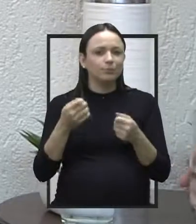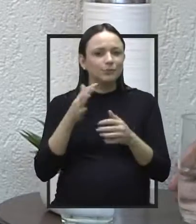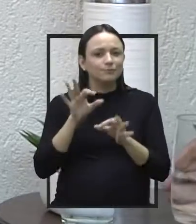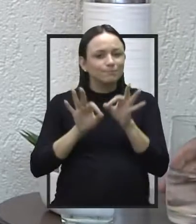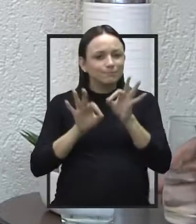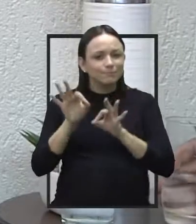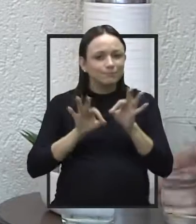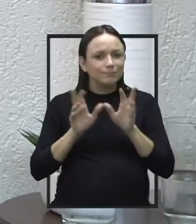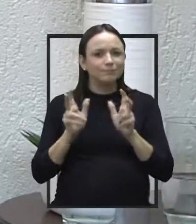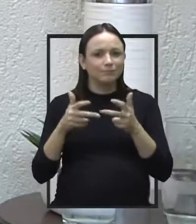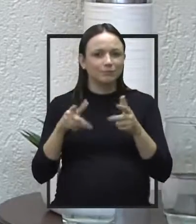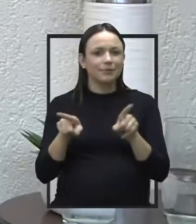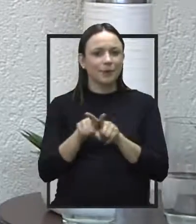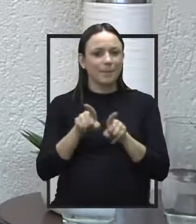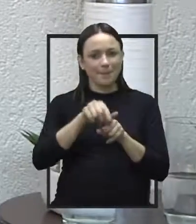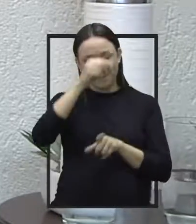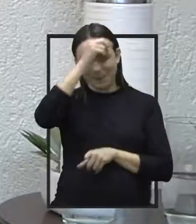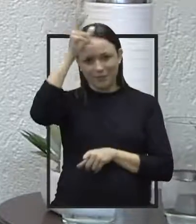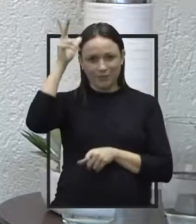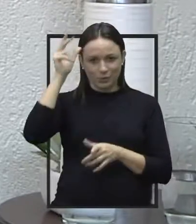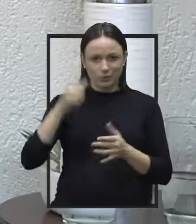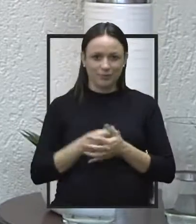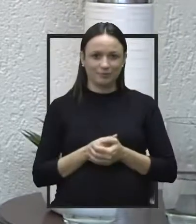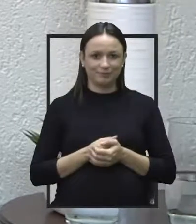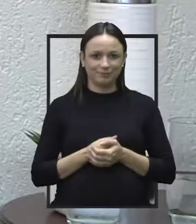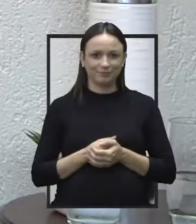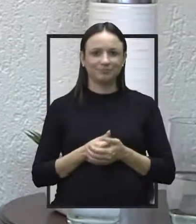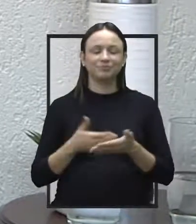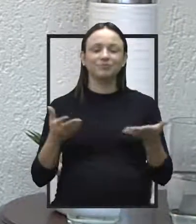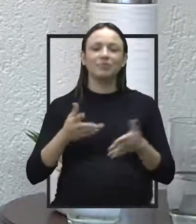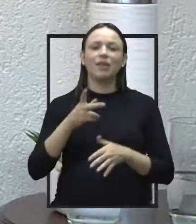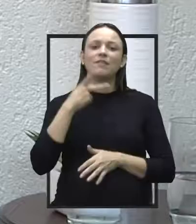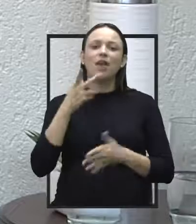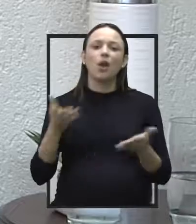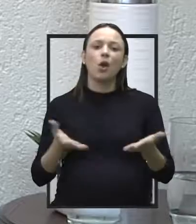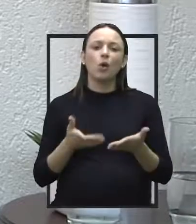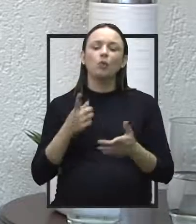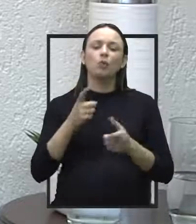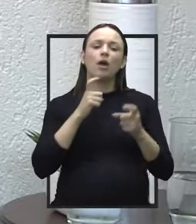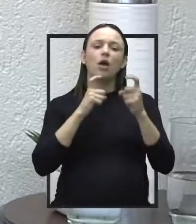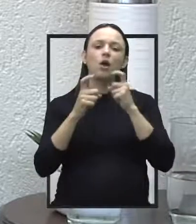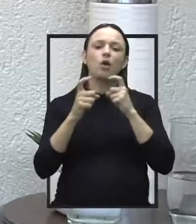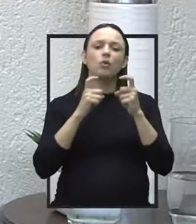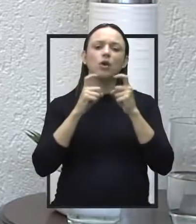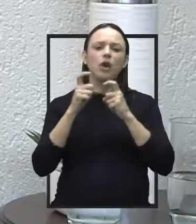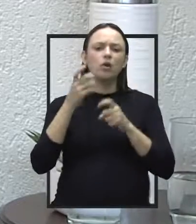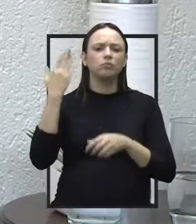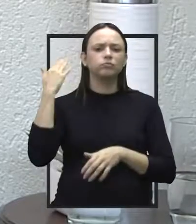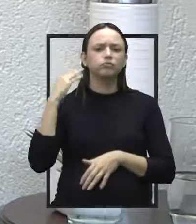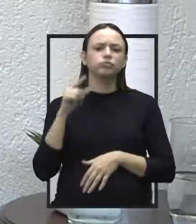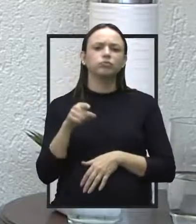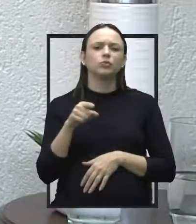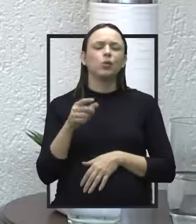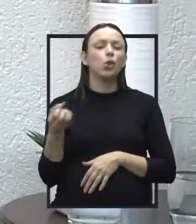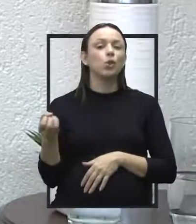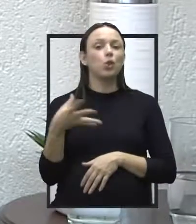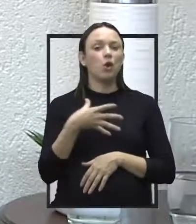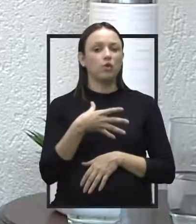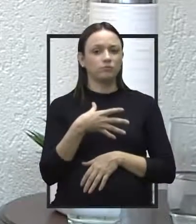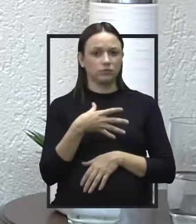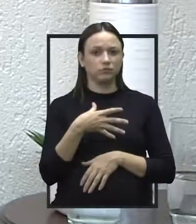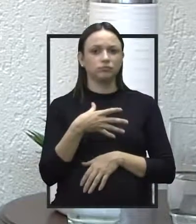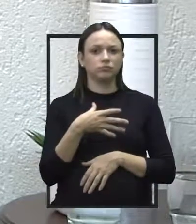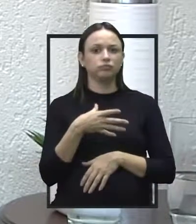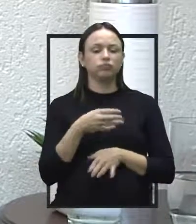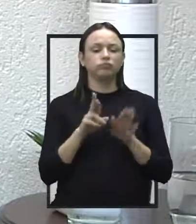Câmara e até mesmo da Prefeitura Municipal. Vamos falar agora, presidente, de uma reunião que o senhor teve recentemente, uma nova reunião